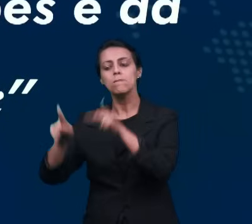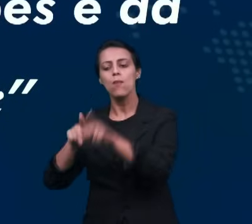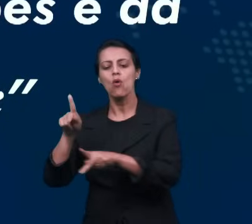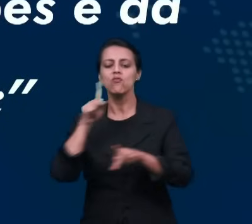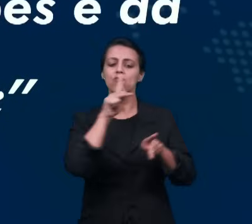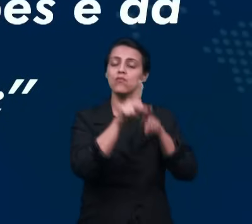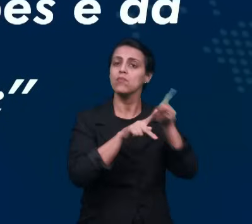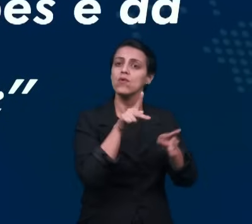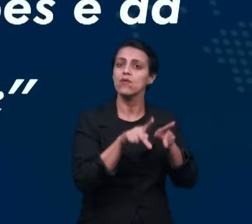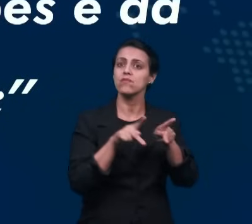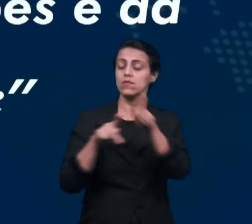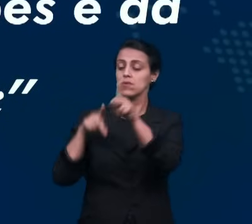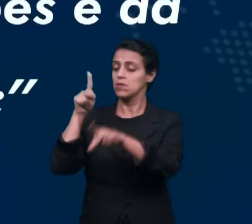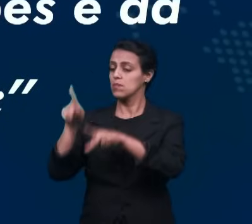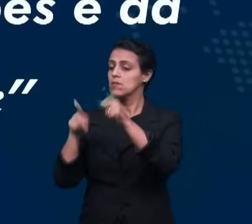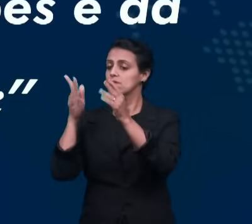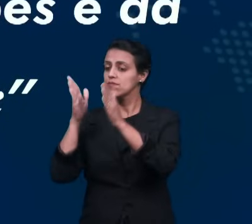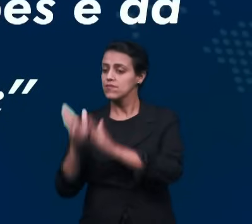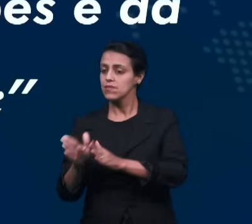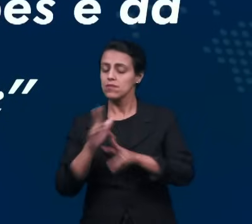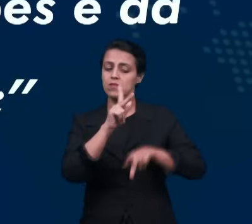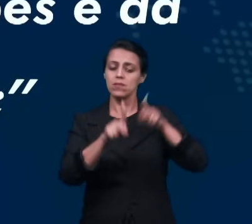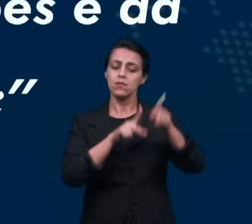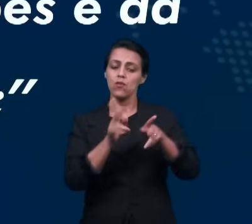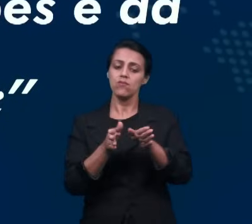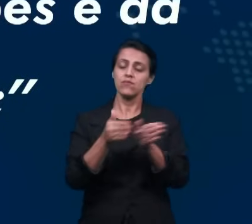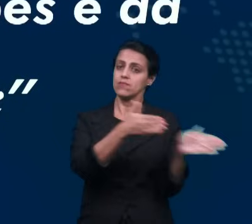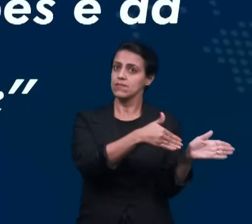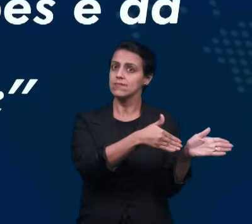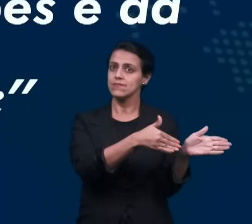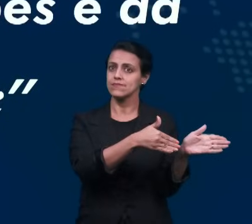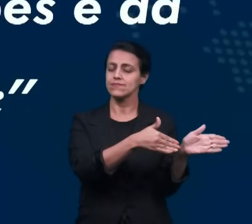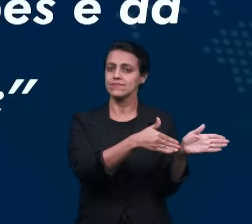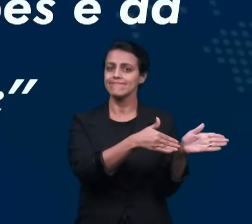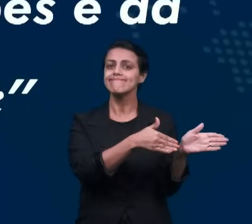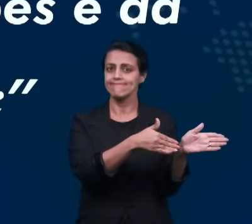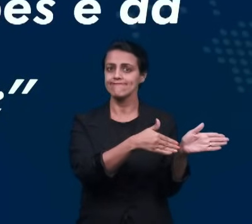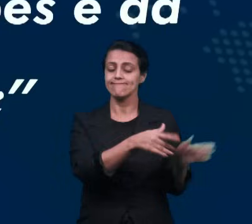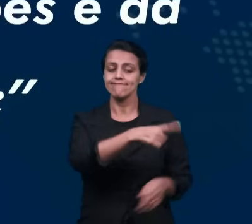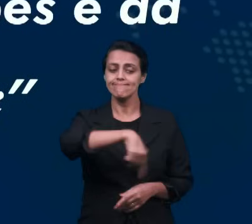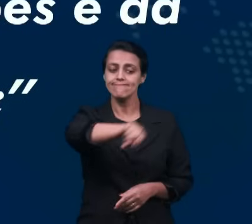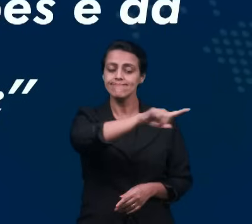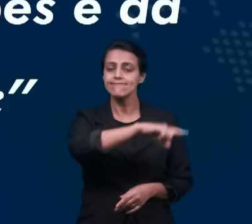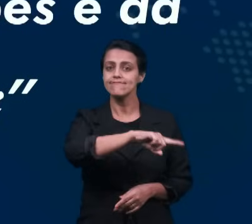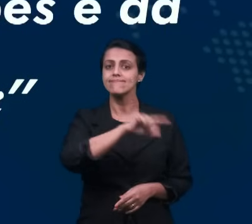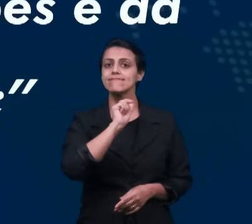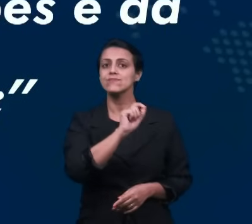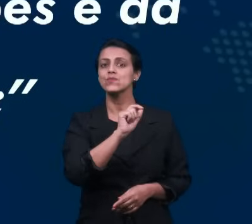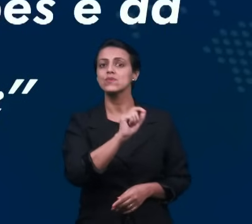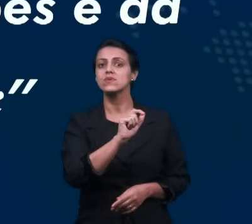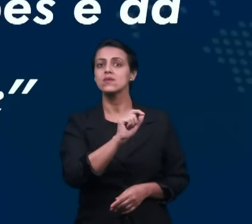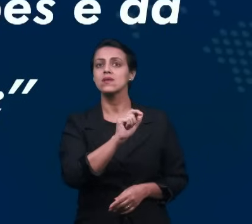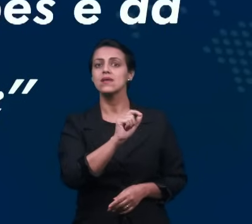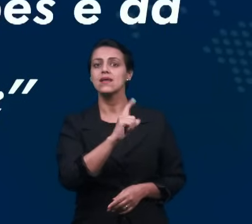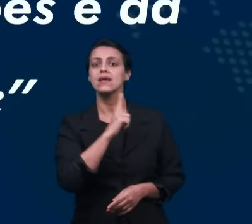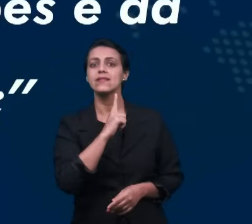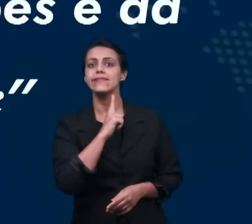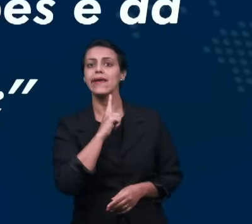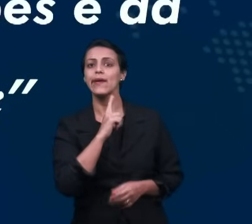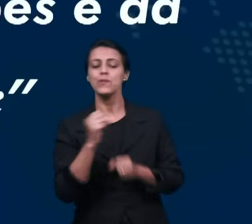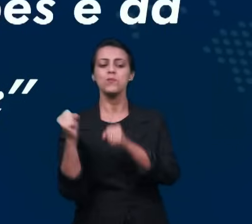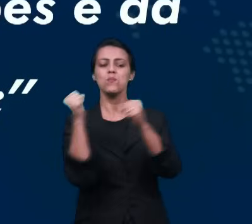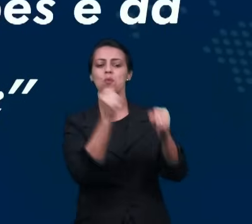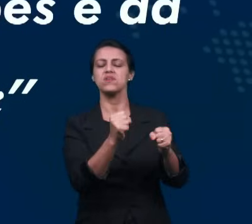igreja fiel, ela está vestida, está preparada. A infiel, ela está montada num poder que não é do Espírito Santo.